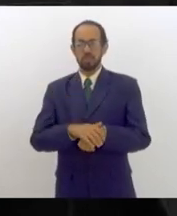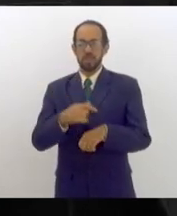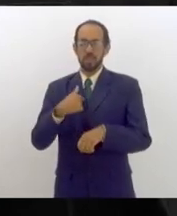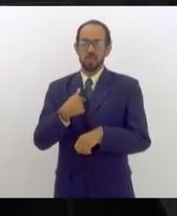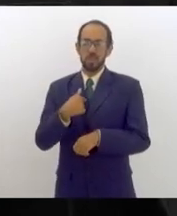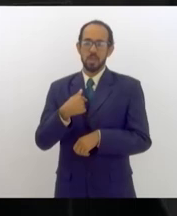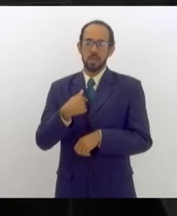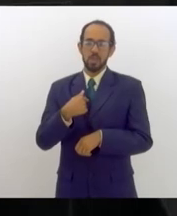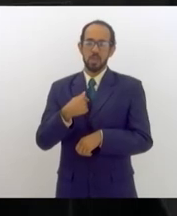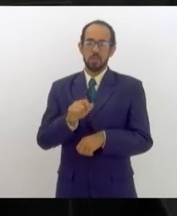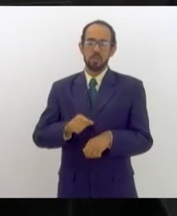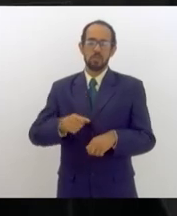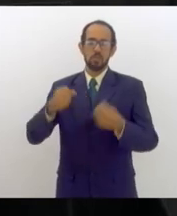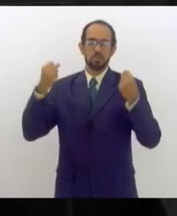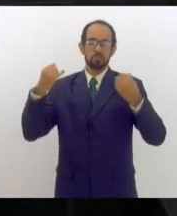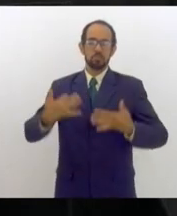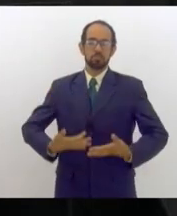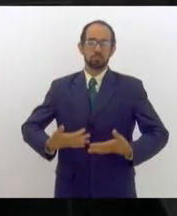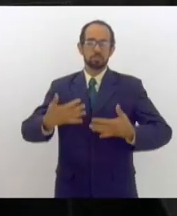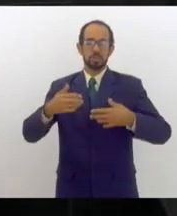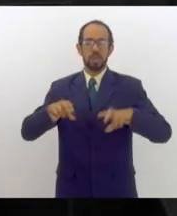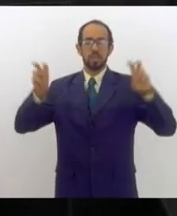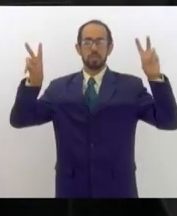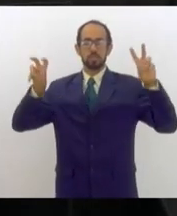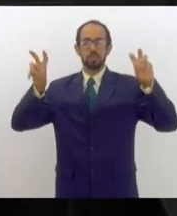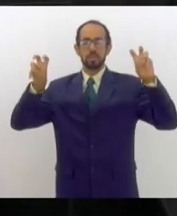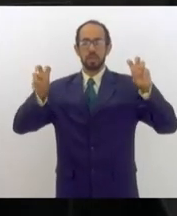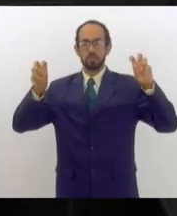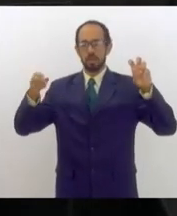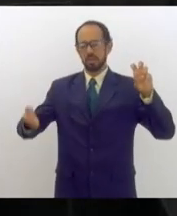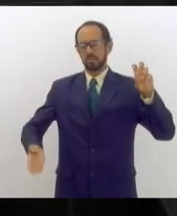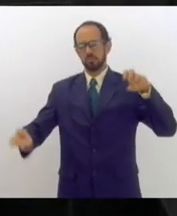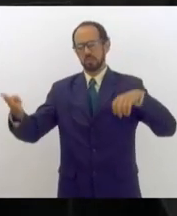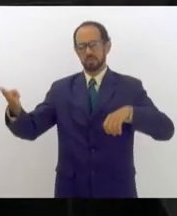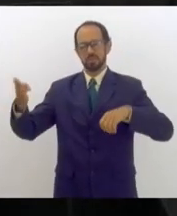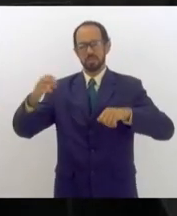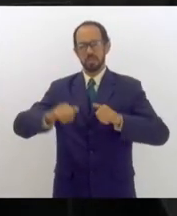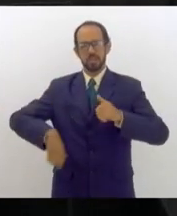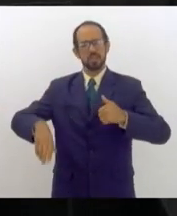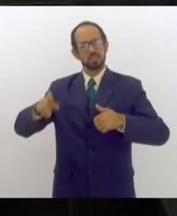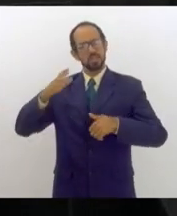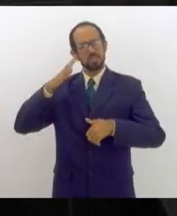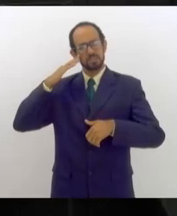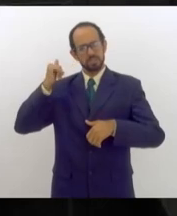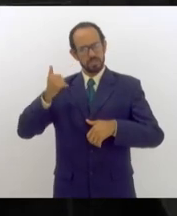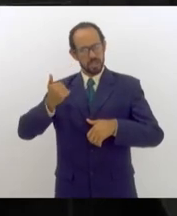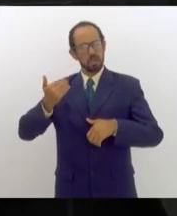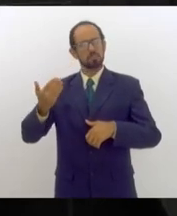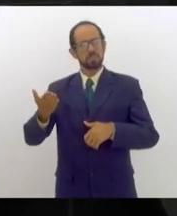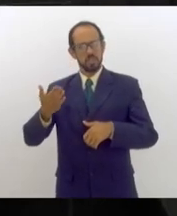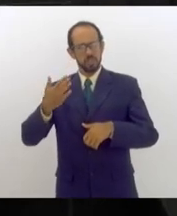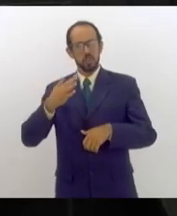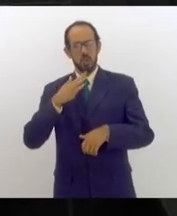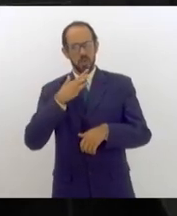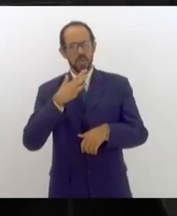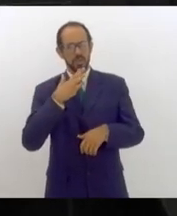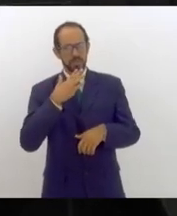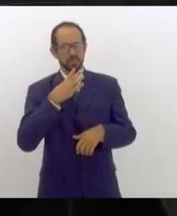vou fazer sobre um tema que vossa excelência acompanha muito de perto